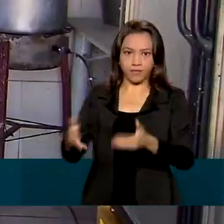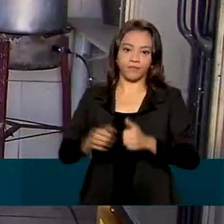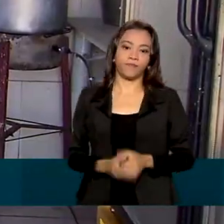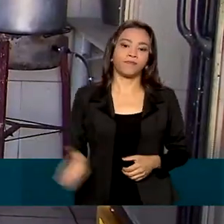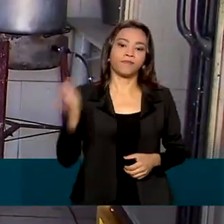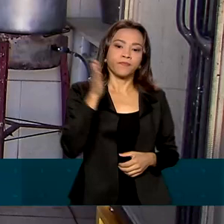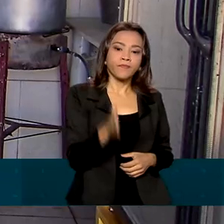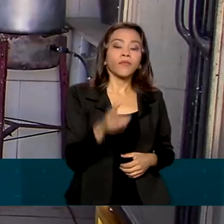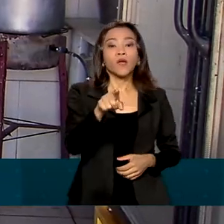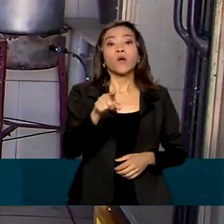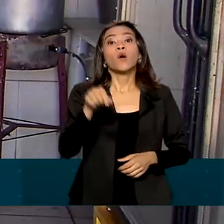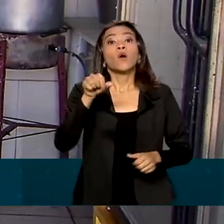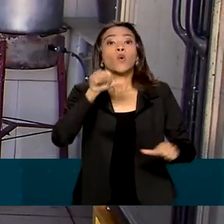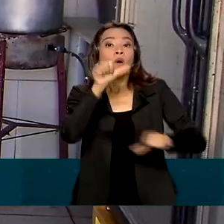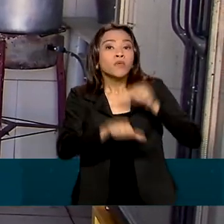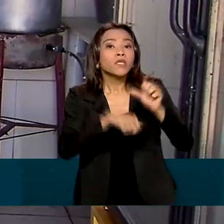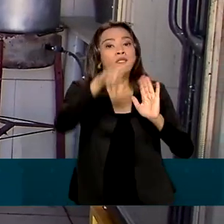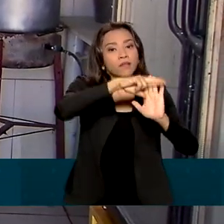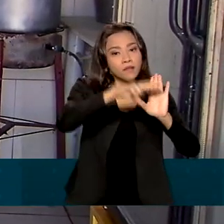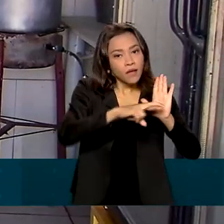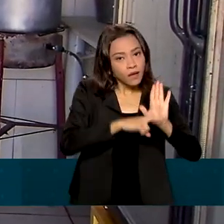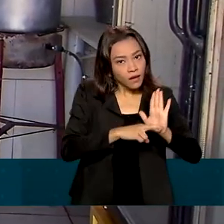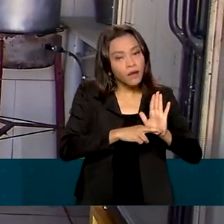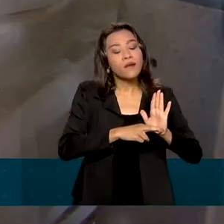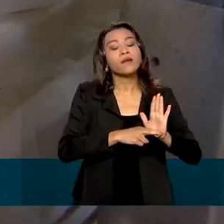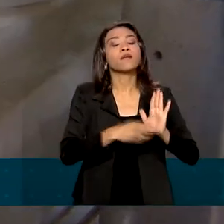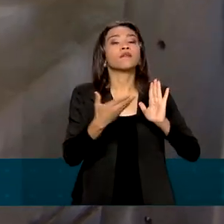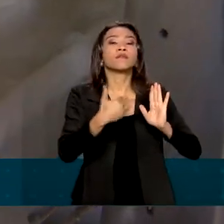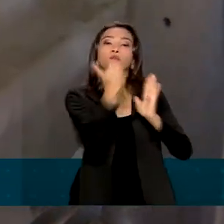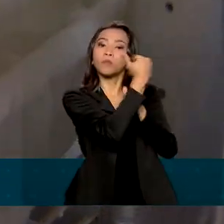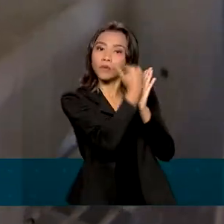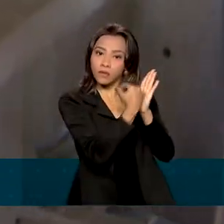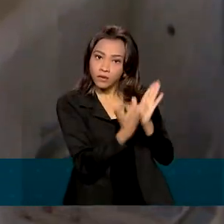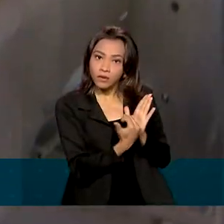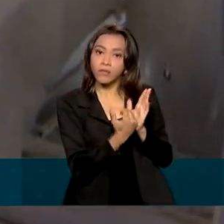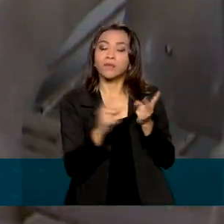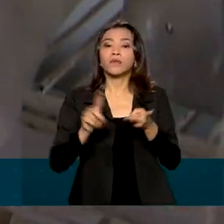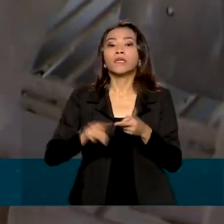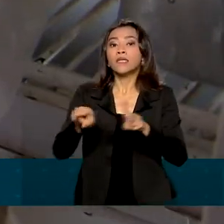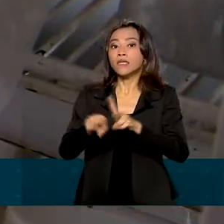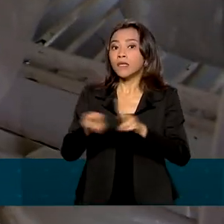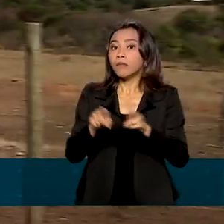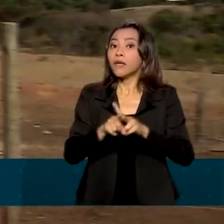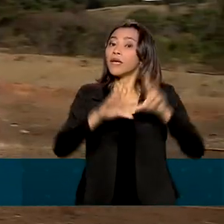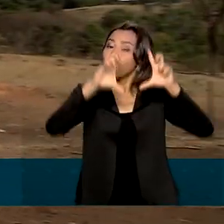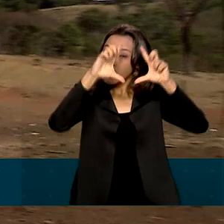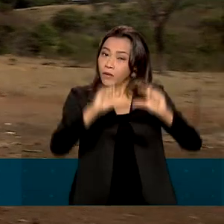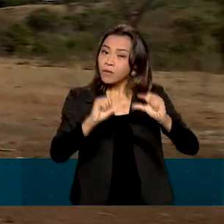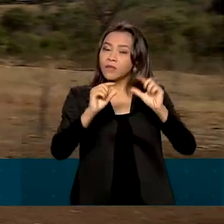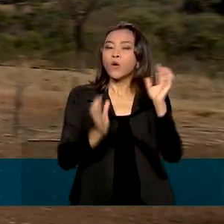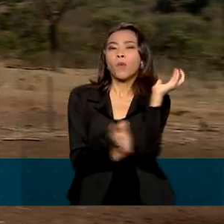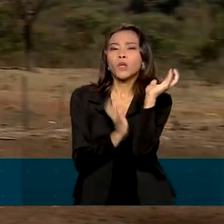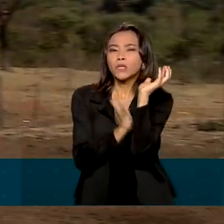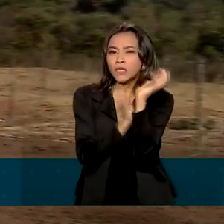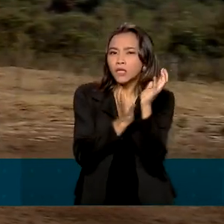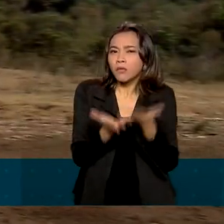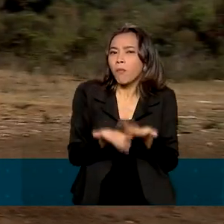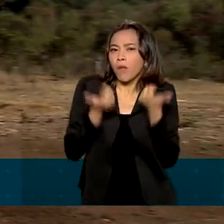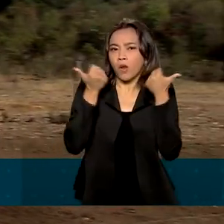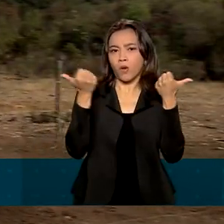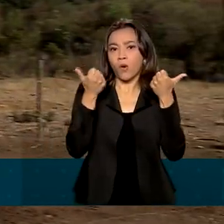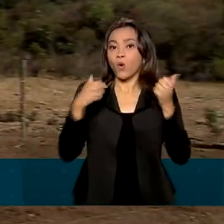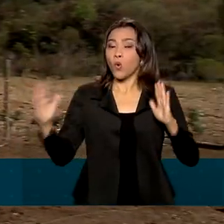a reformulação do Programa Nacional de Crédito Fundiário e a modernização dos processos, o prazo para análise de